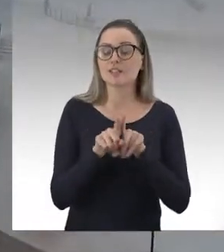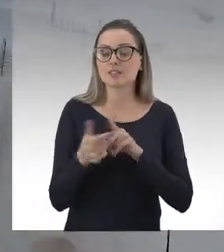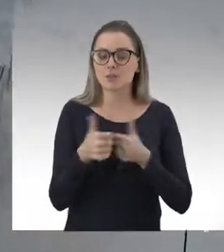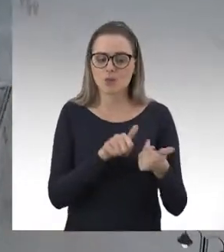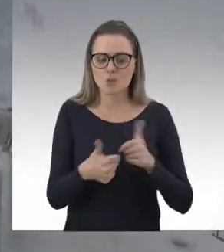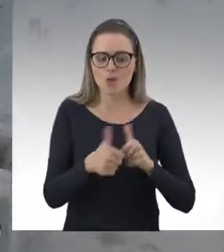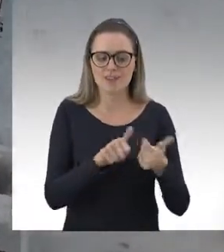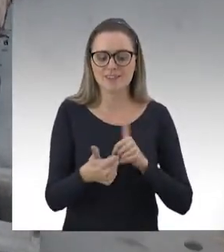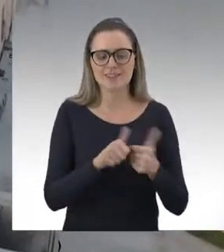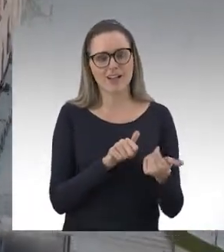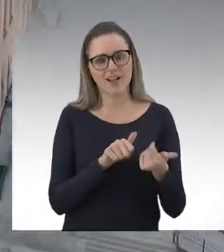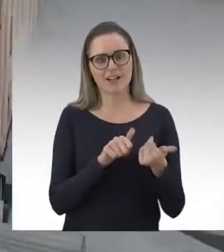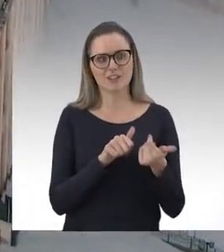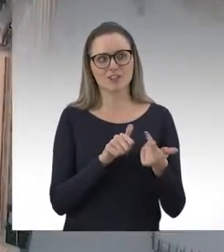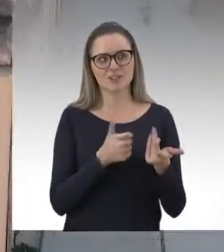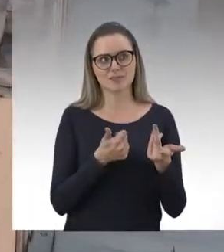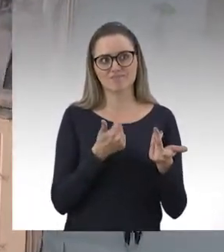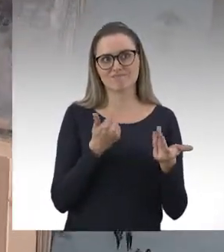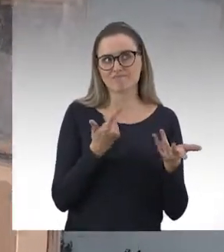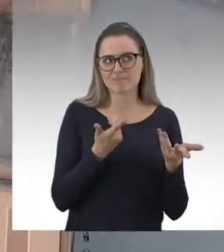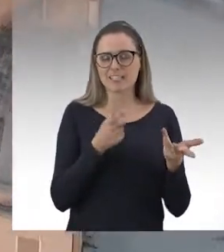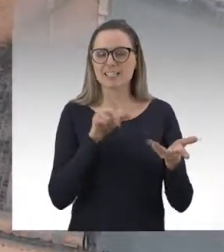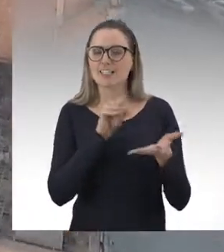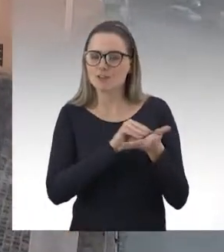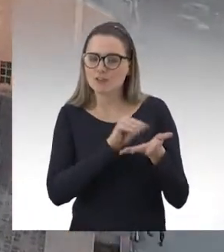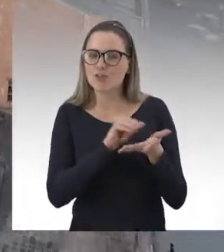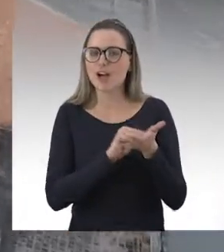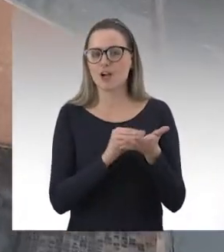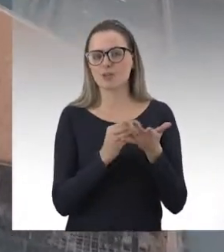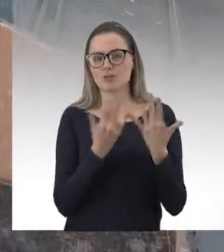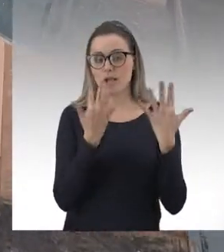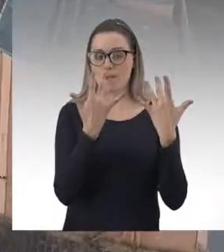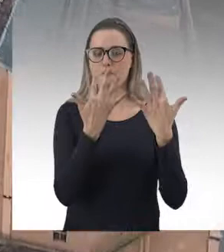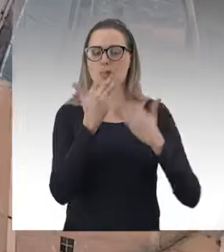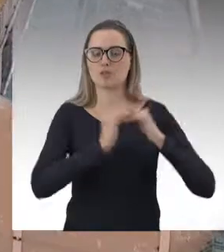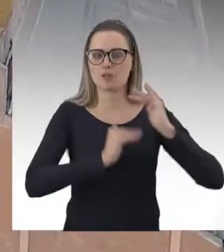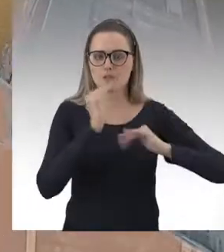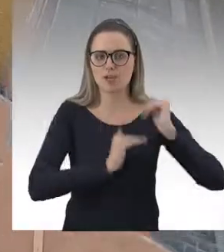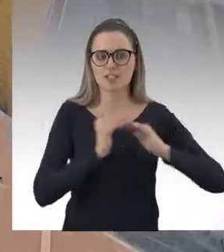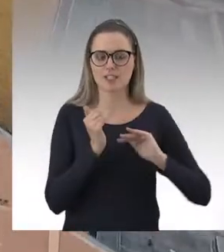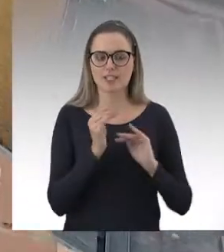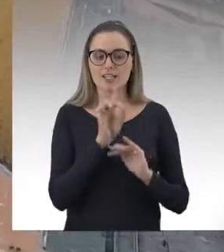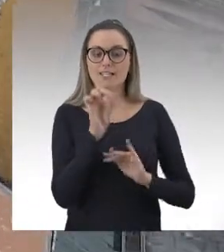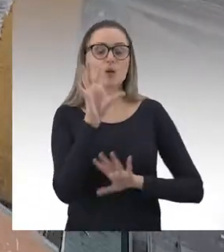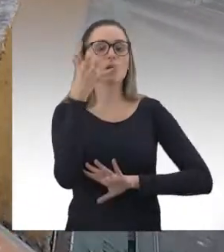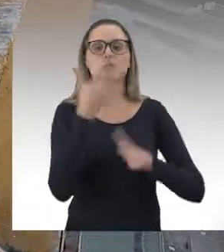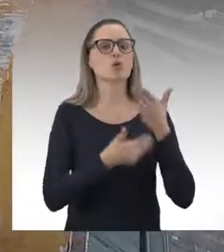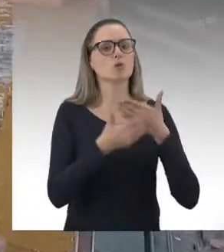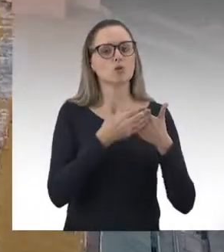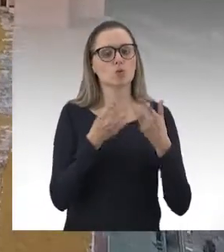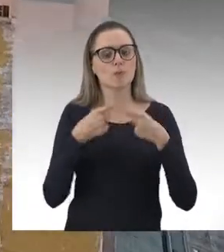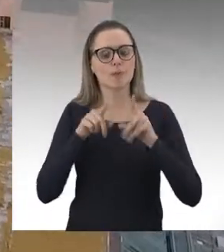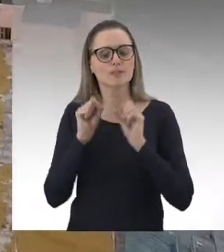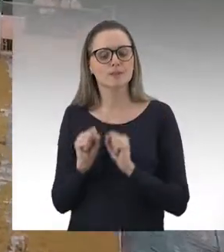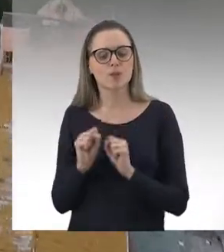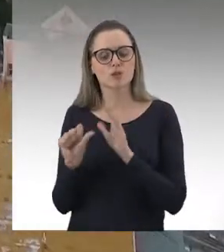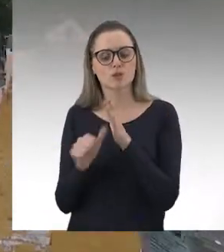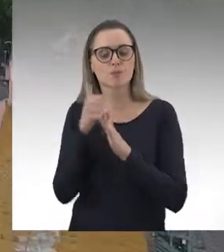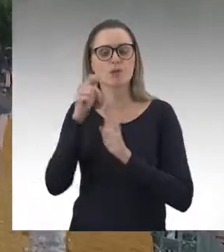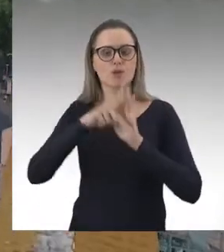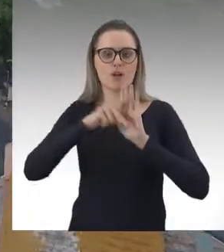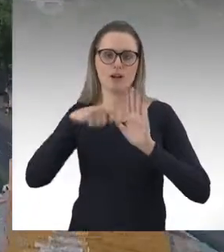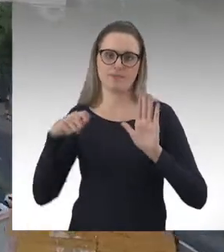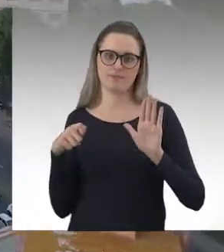qualidade deficiente de mão de obra, poderiam ser, se não solucionadas, mas melhoradas em muito com a aprendizagem. Por quê?